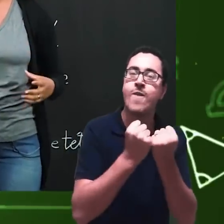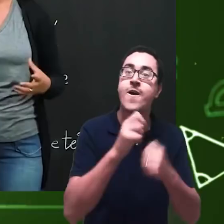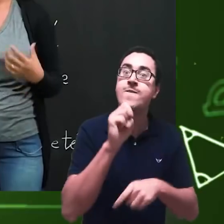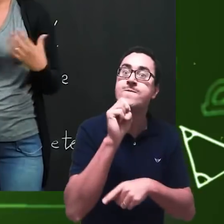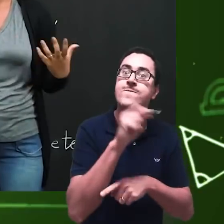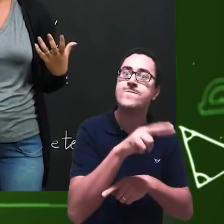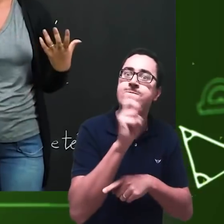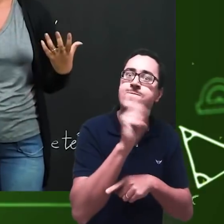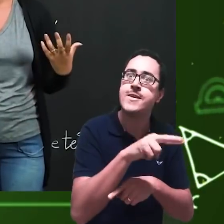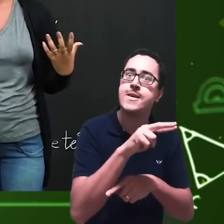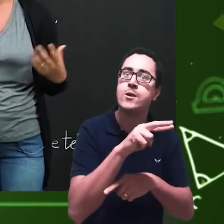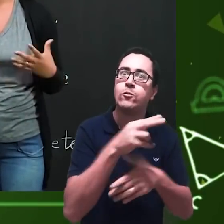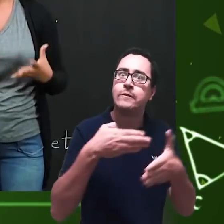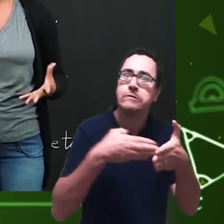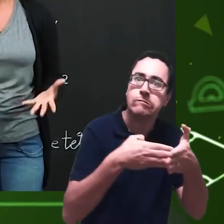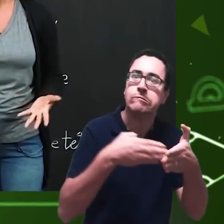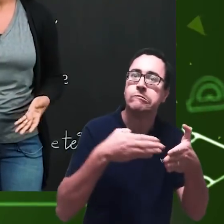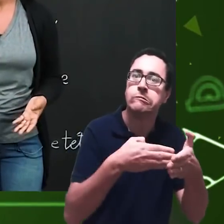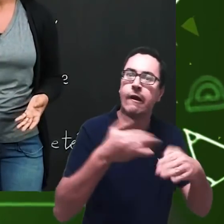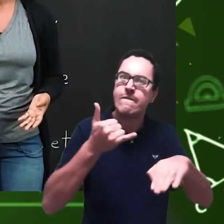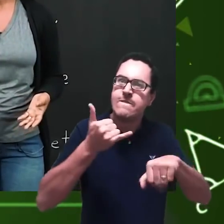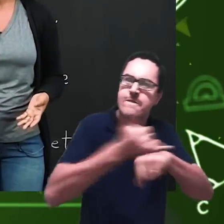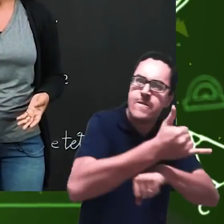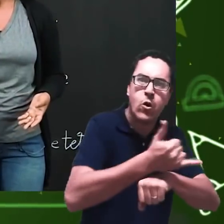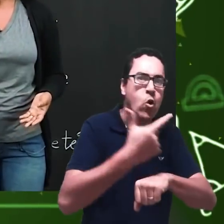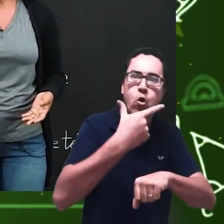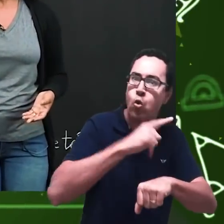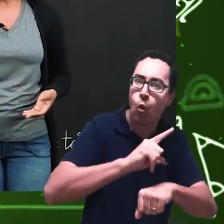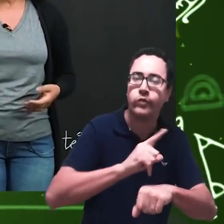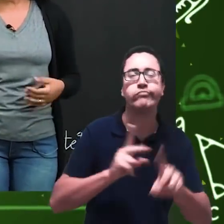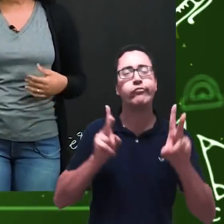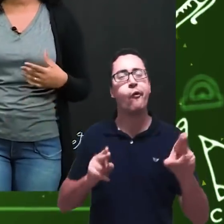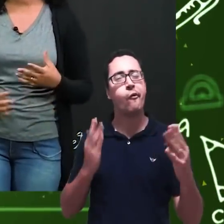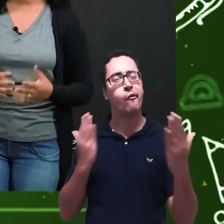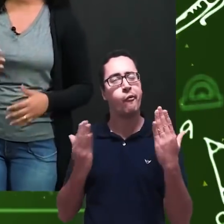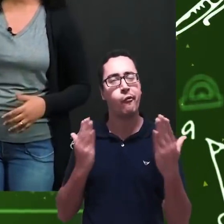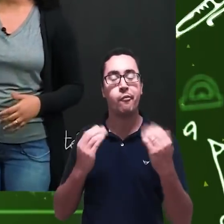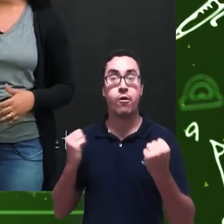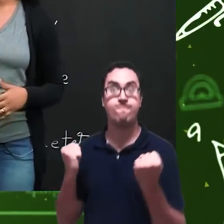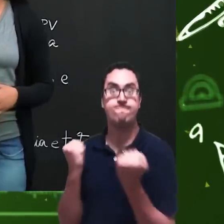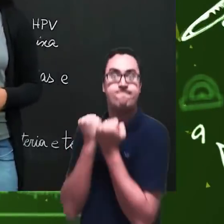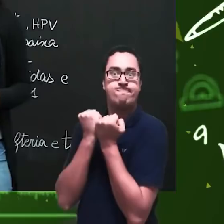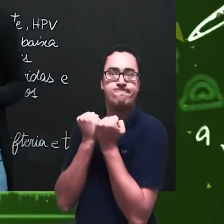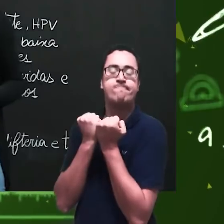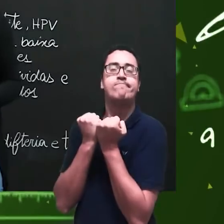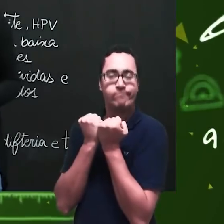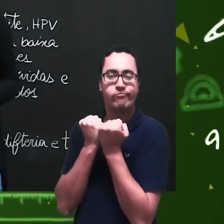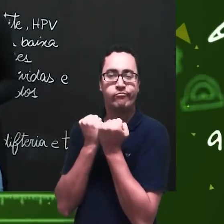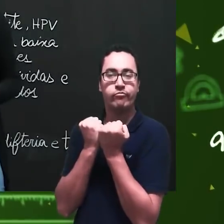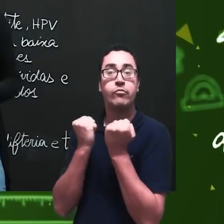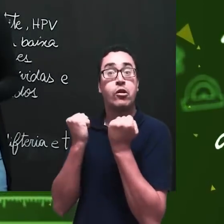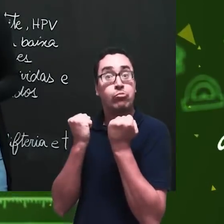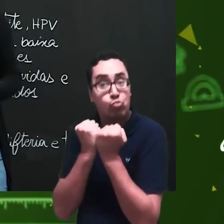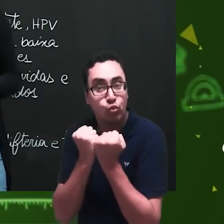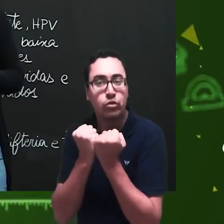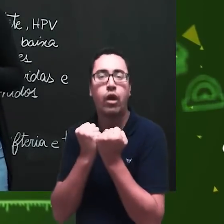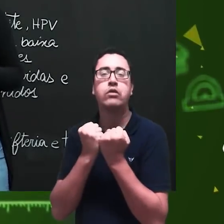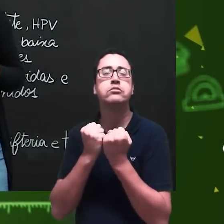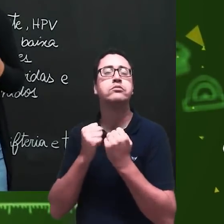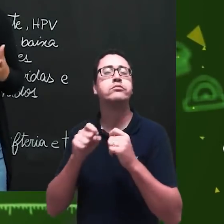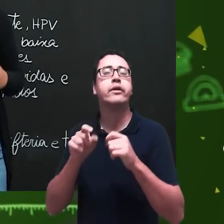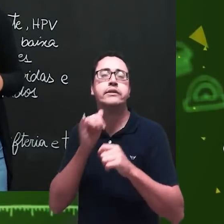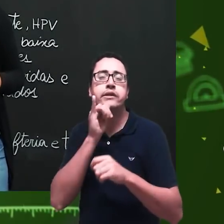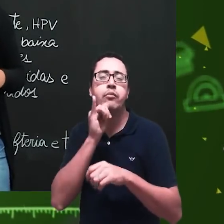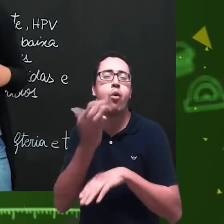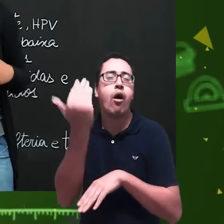computador, celular tem que ter? Nós temos o nosso, é a nossa imunidade. A nossa imunidade ela vai se formando com o passar do tempo. Quando a gente é bebezinho,